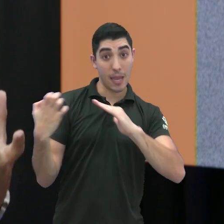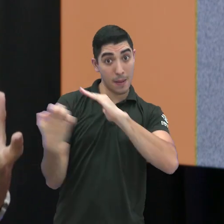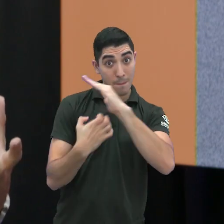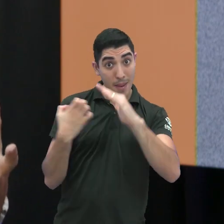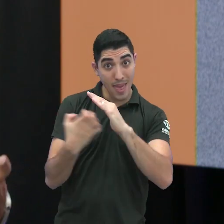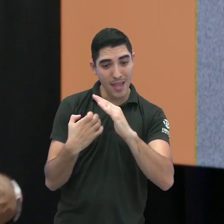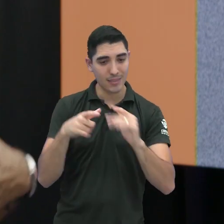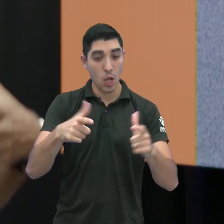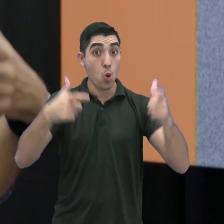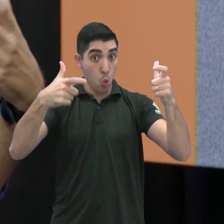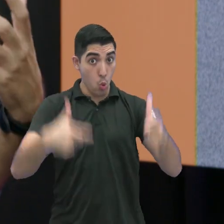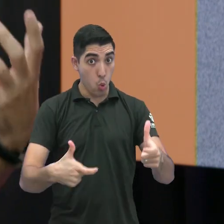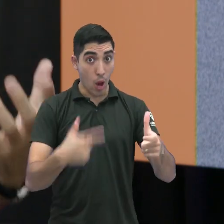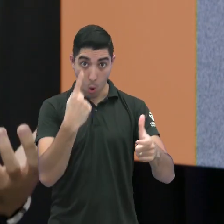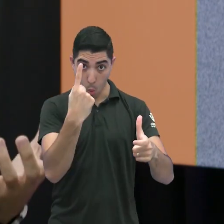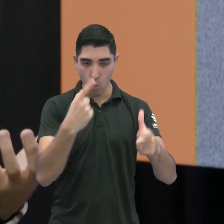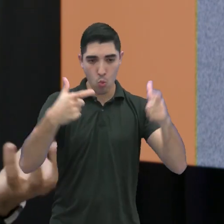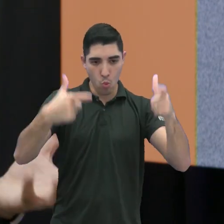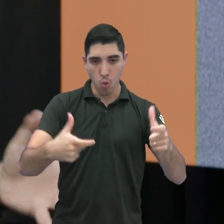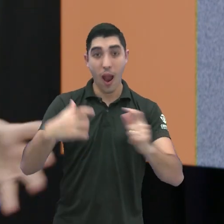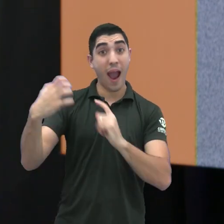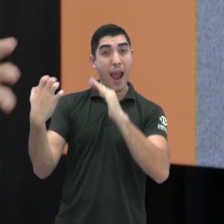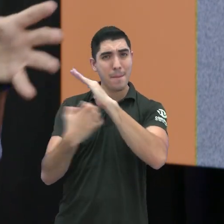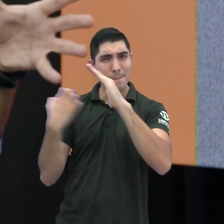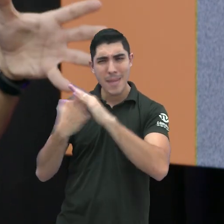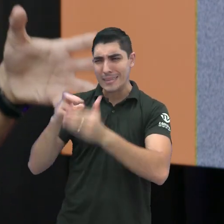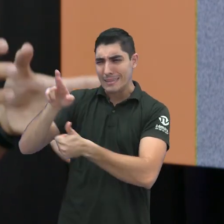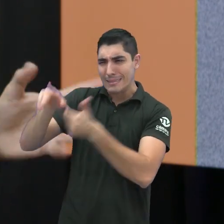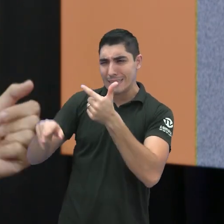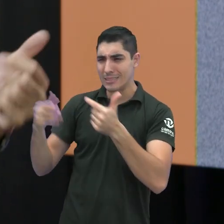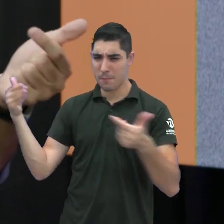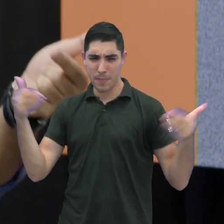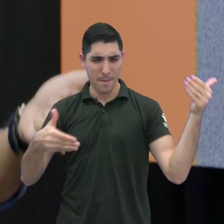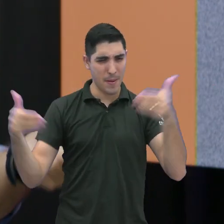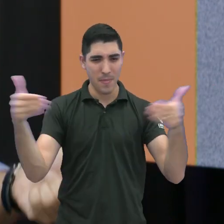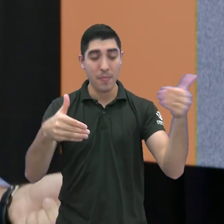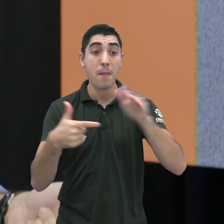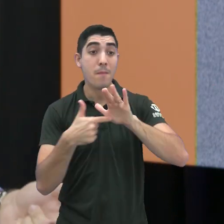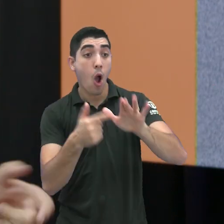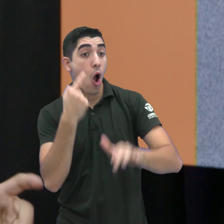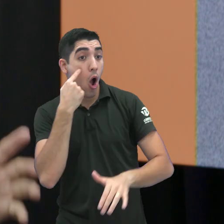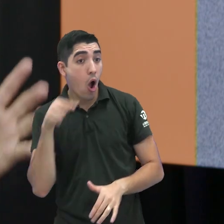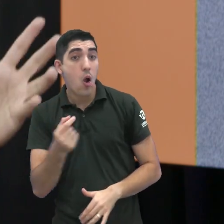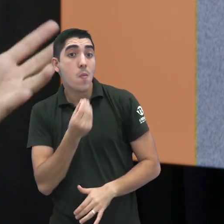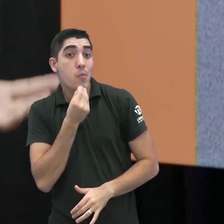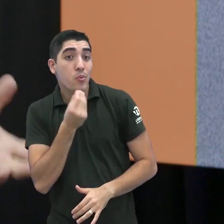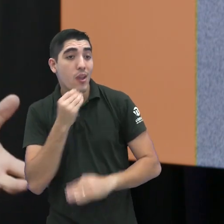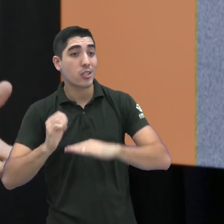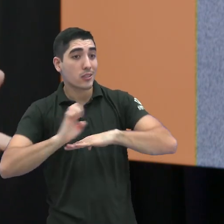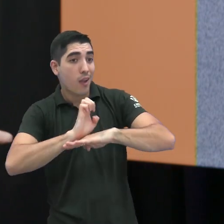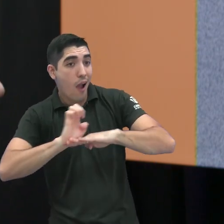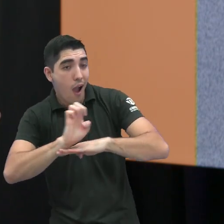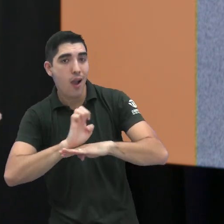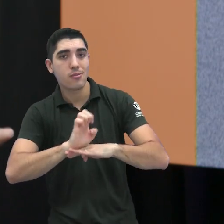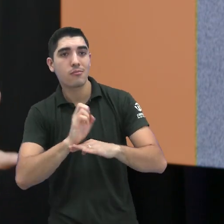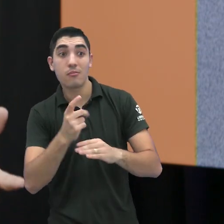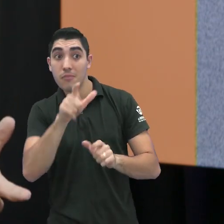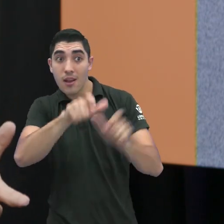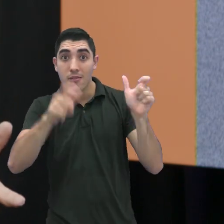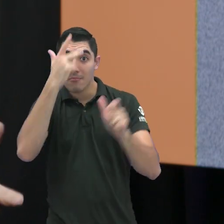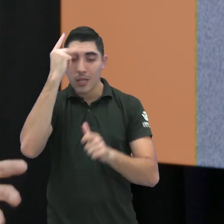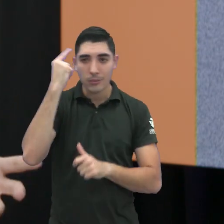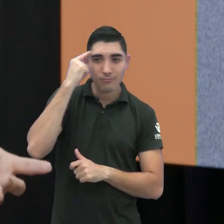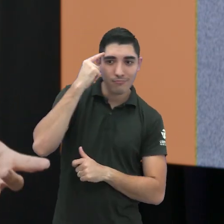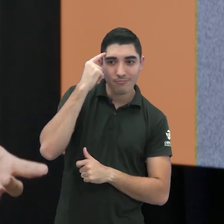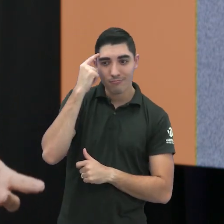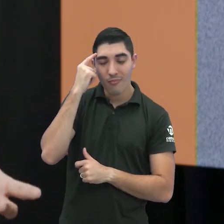um único local para estar ofertando vagas, recebendo alunos, traçando perfis. Então você já dá um direcionamento ali